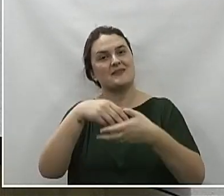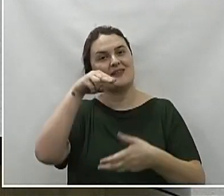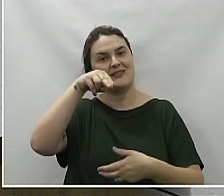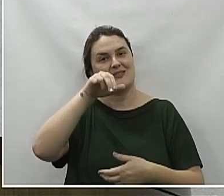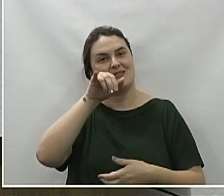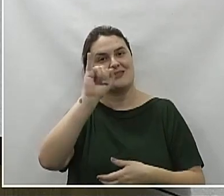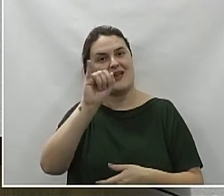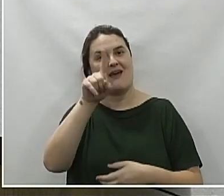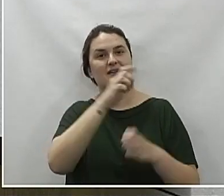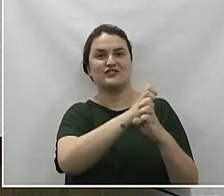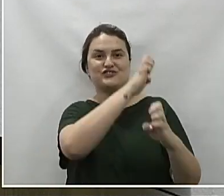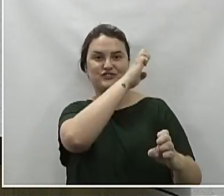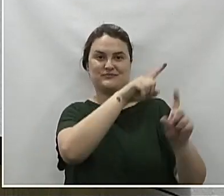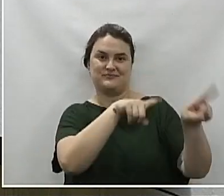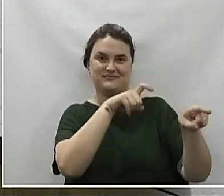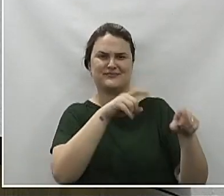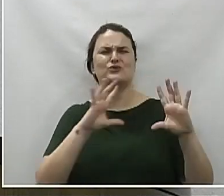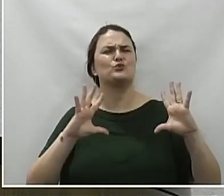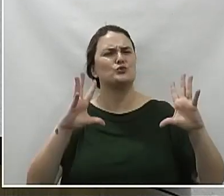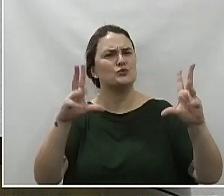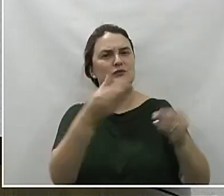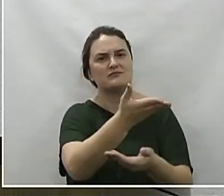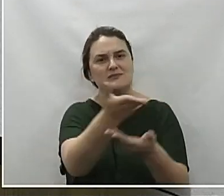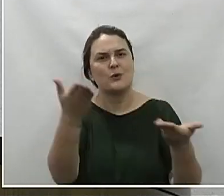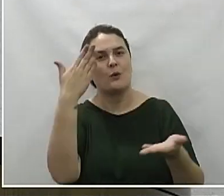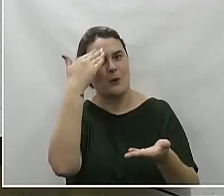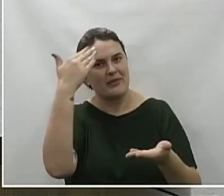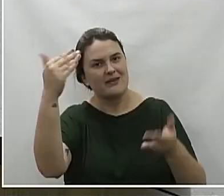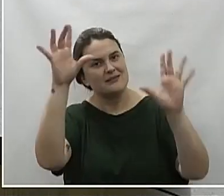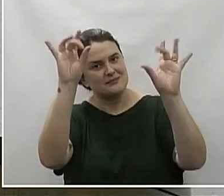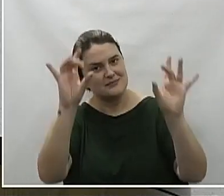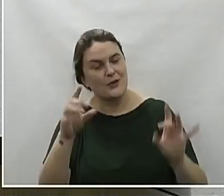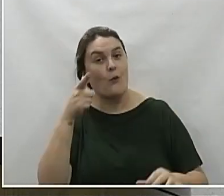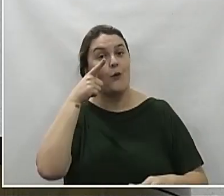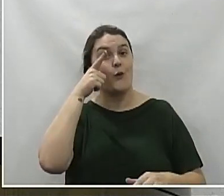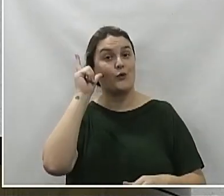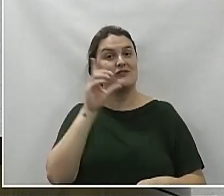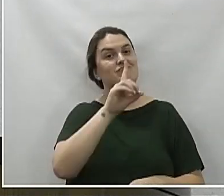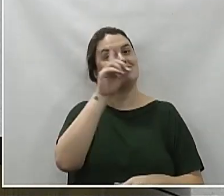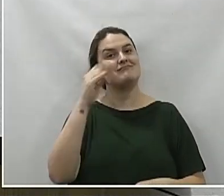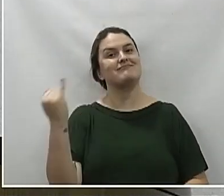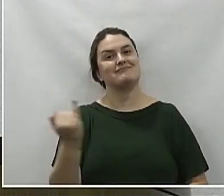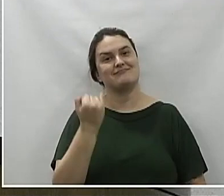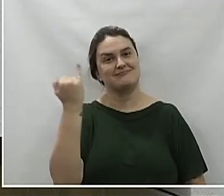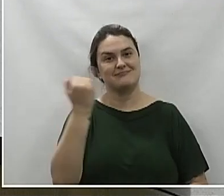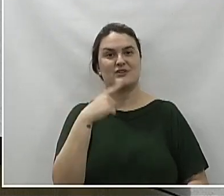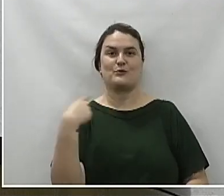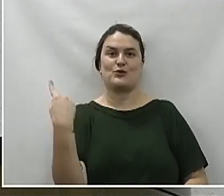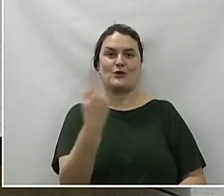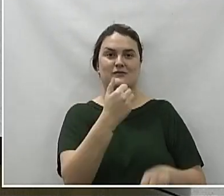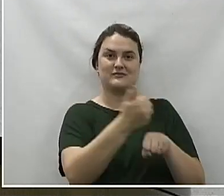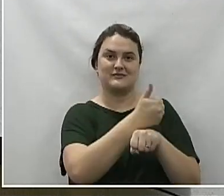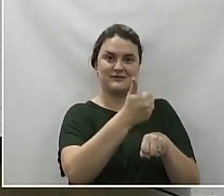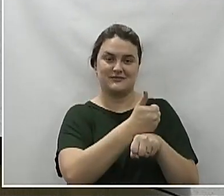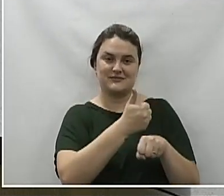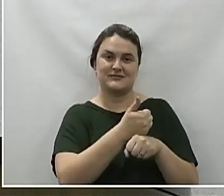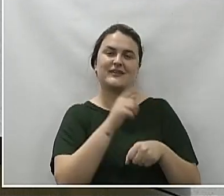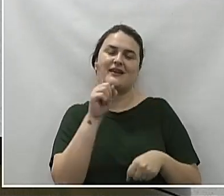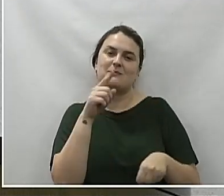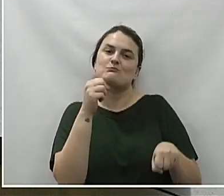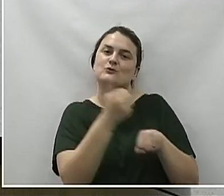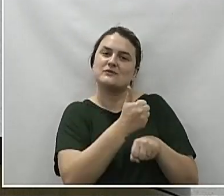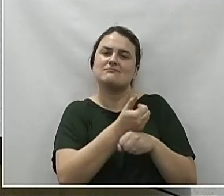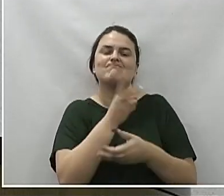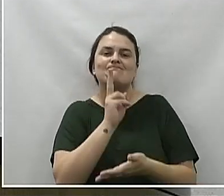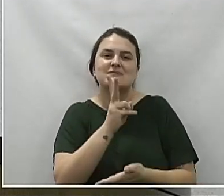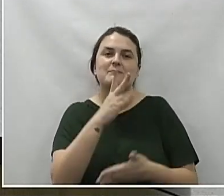recúcleo que a engenheiro agrônomo se sintam todos homenageados nesse momento Ontem foi um dia muito importante para nossa profissão que é uma profissão